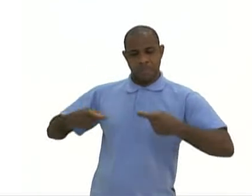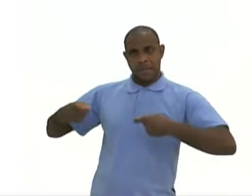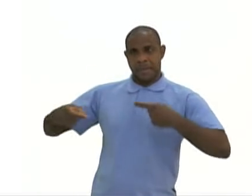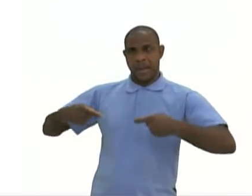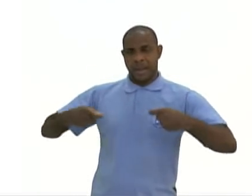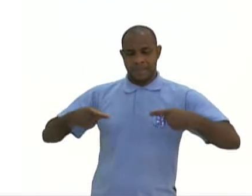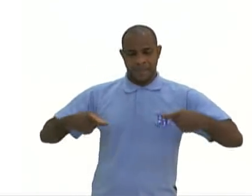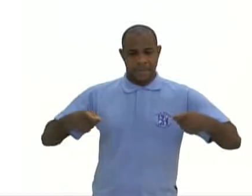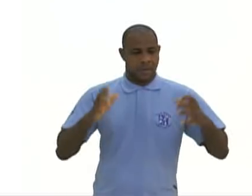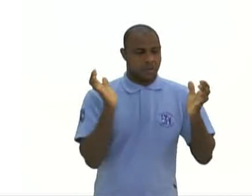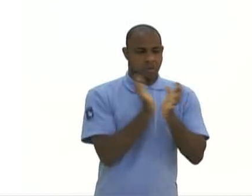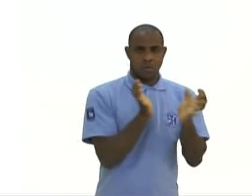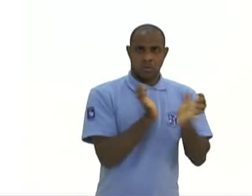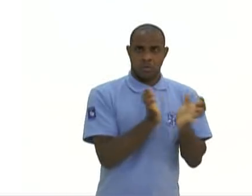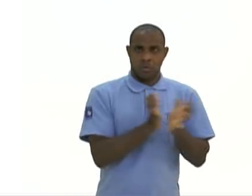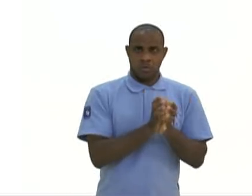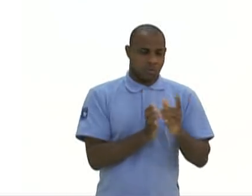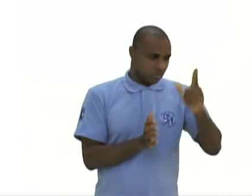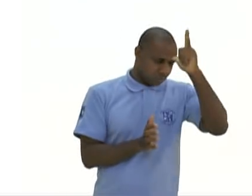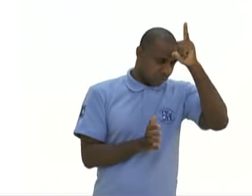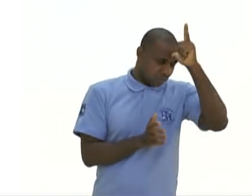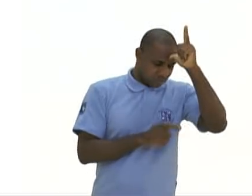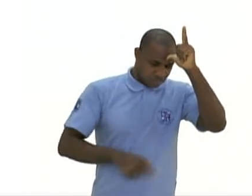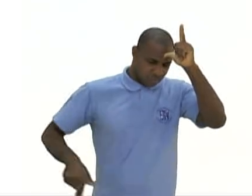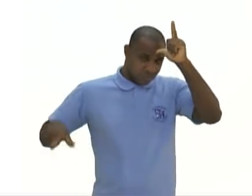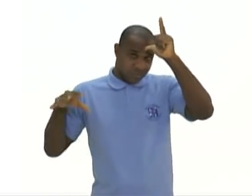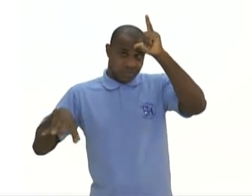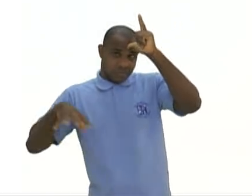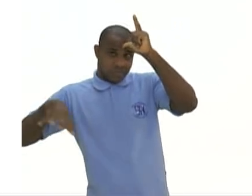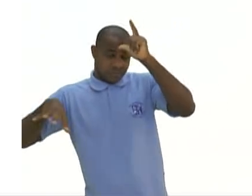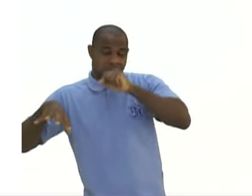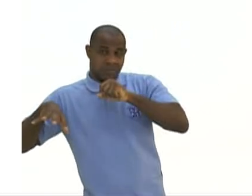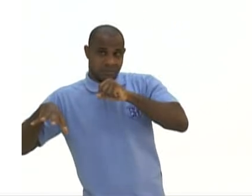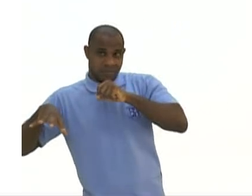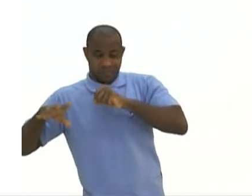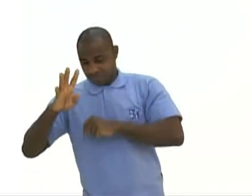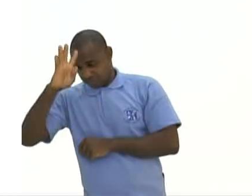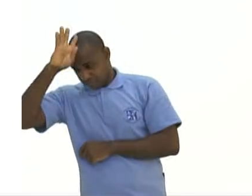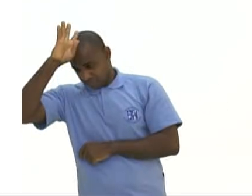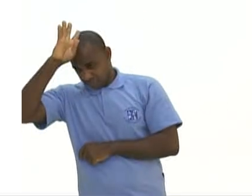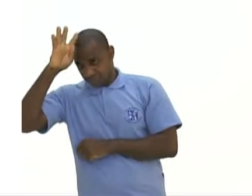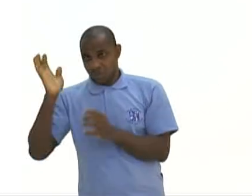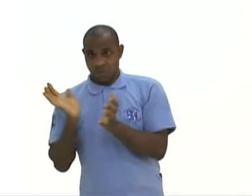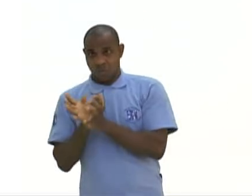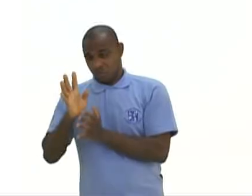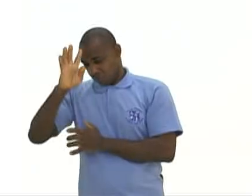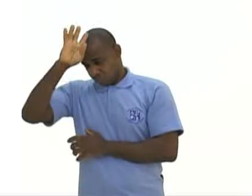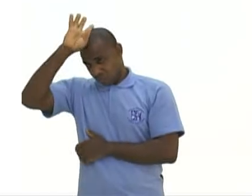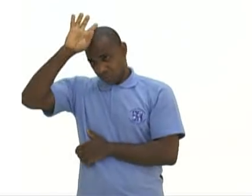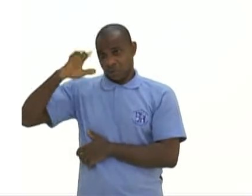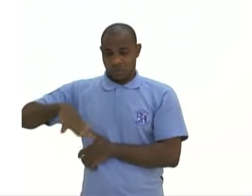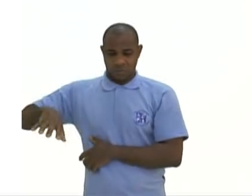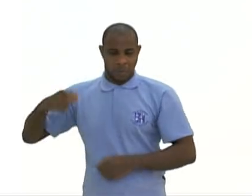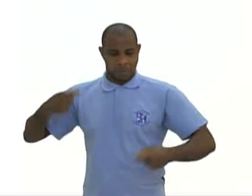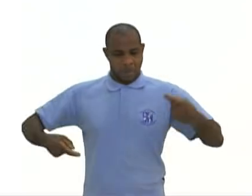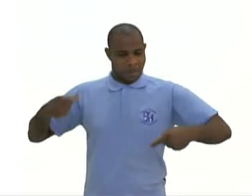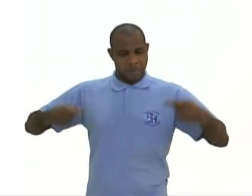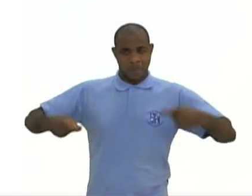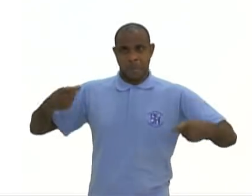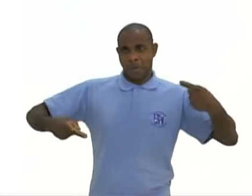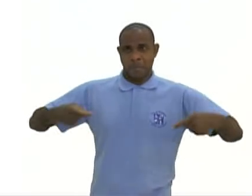os romanos contra os germanos, e era uma característica bem comum dos generais romanos fazerem